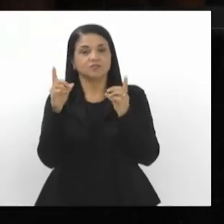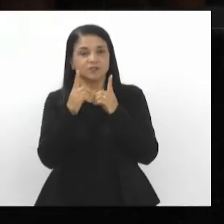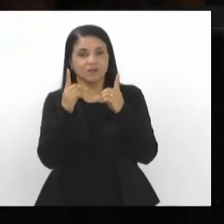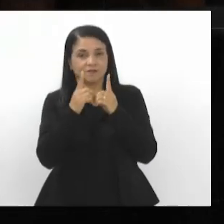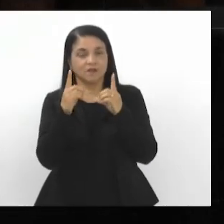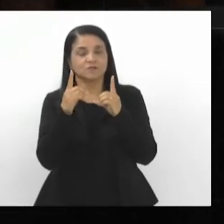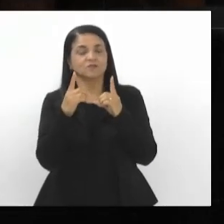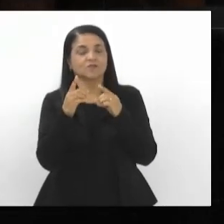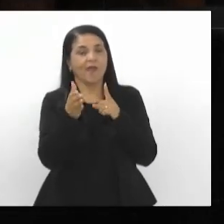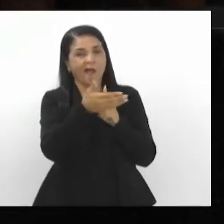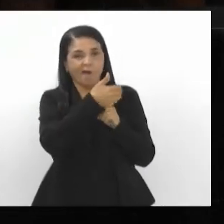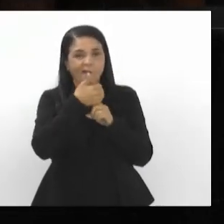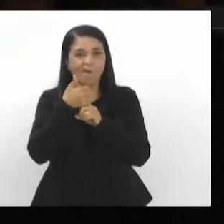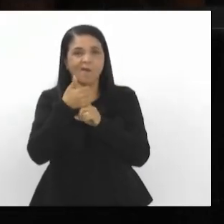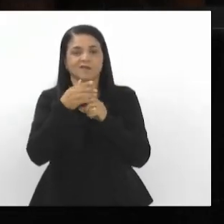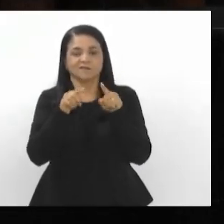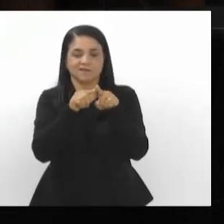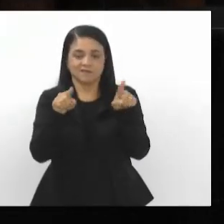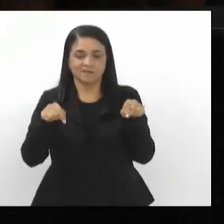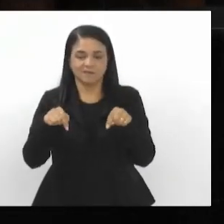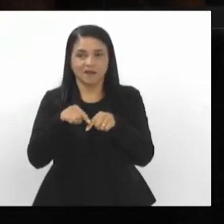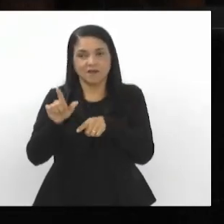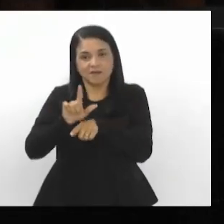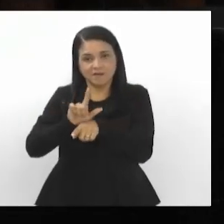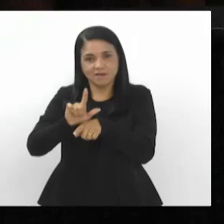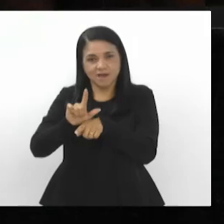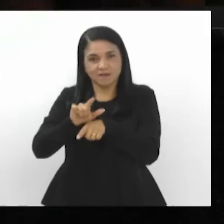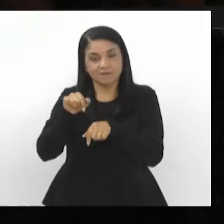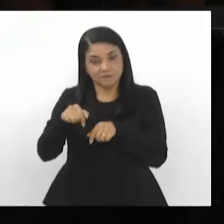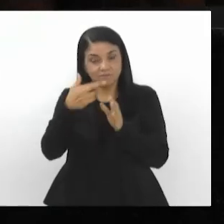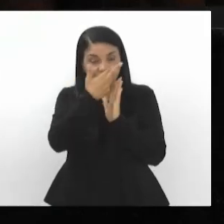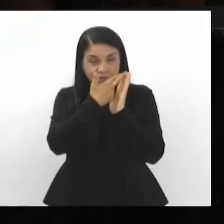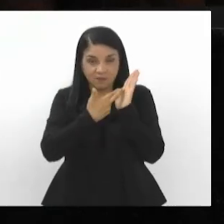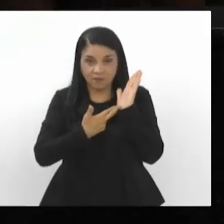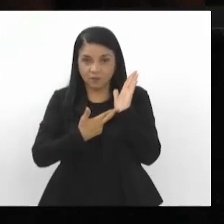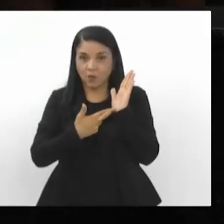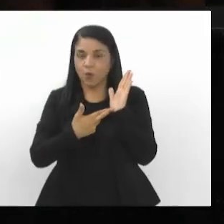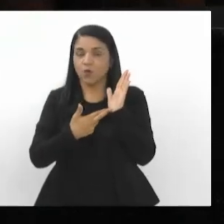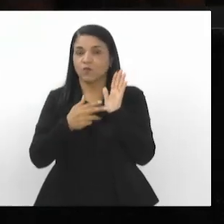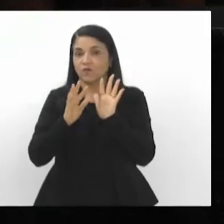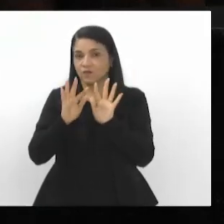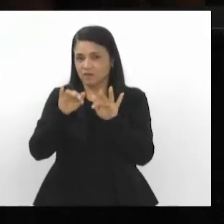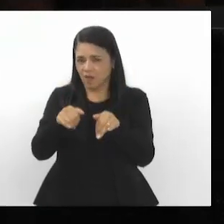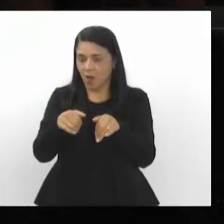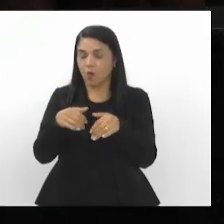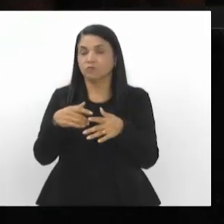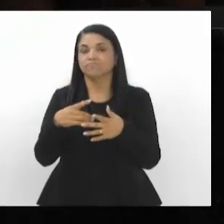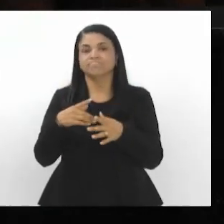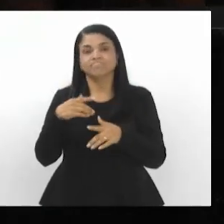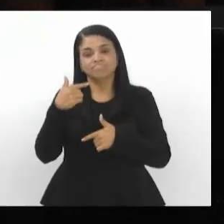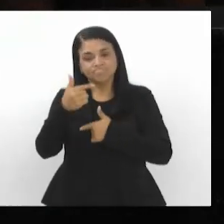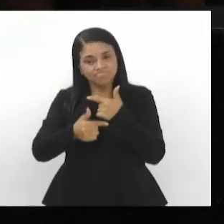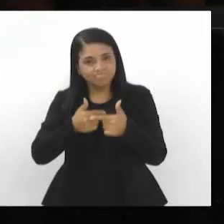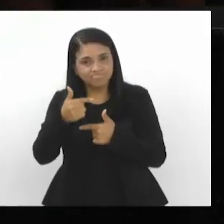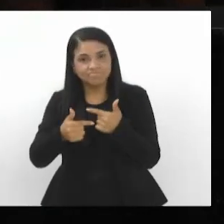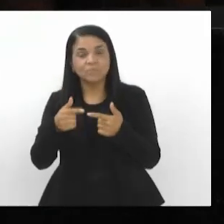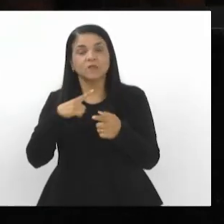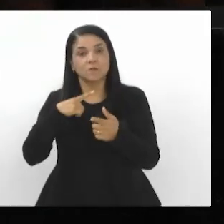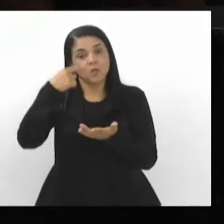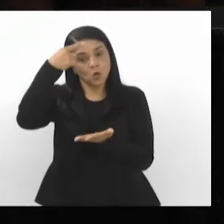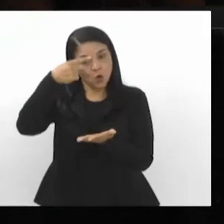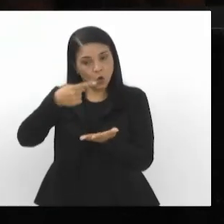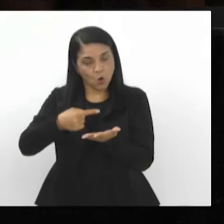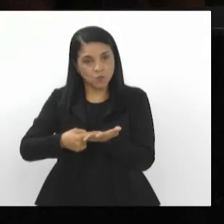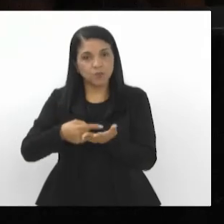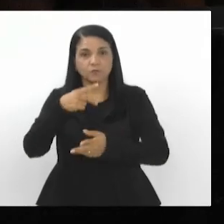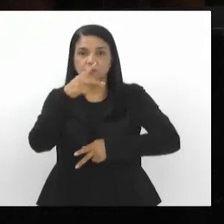Lilás. Então, esse é o relatório final, um relatório que tem um esforço de muitas mãos, mas muitos compromissos também com